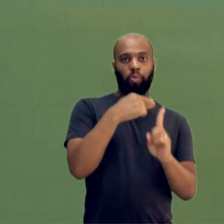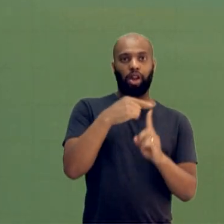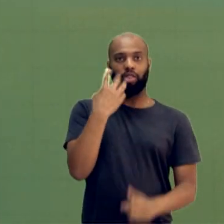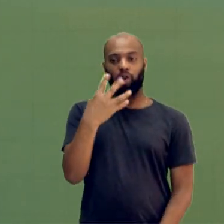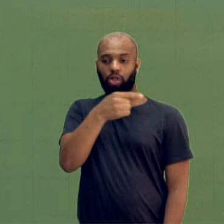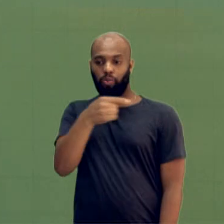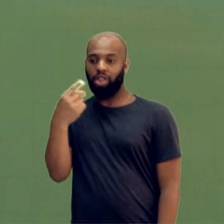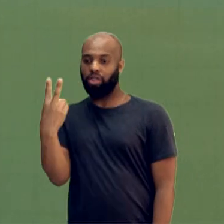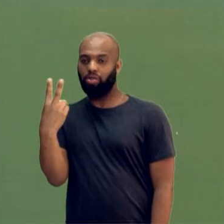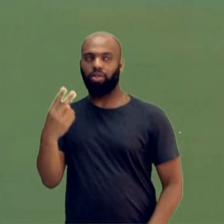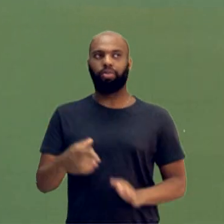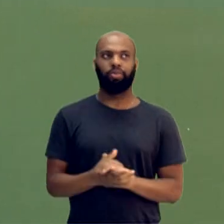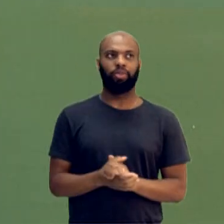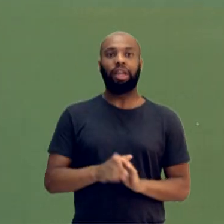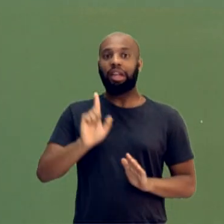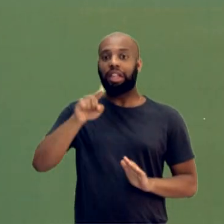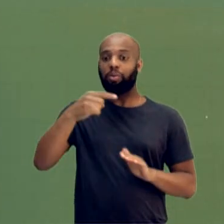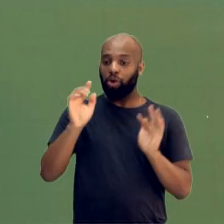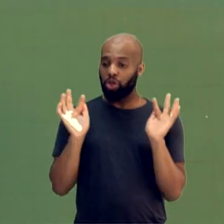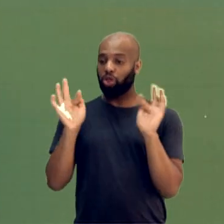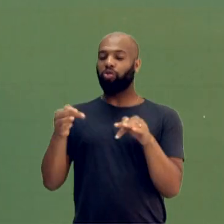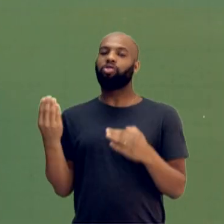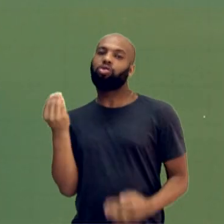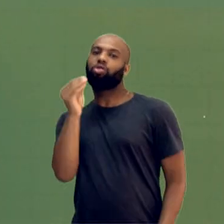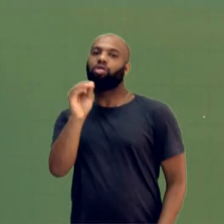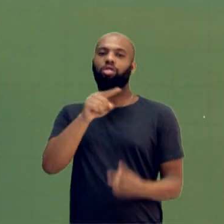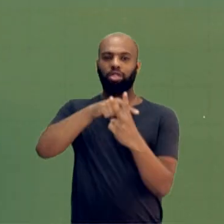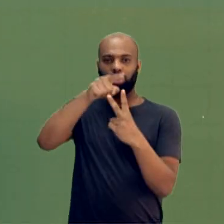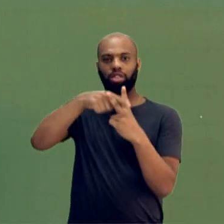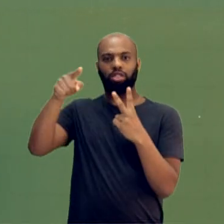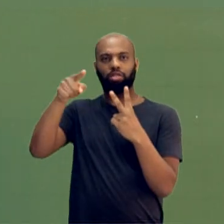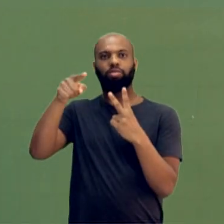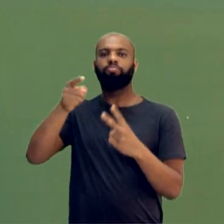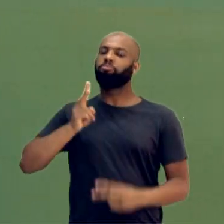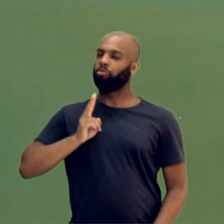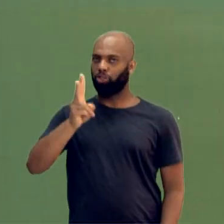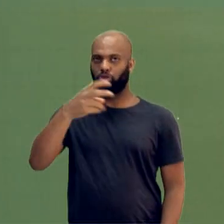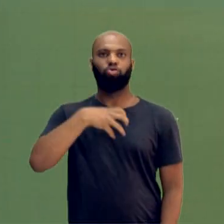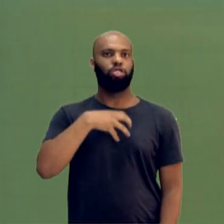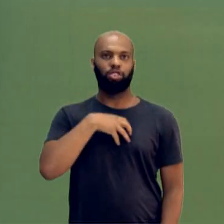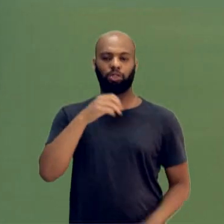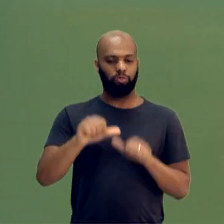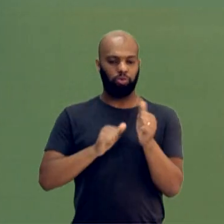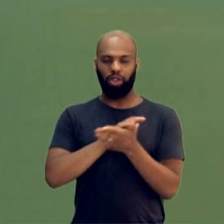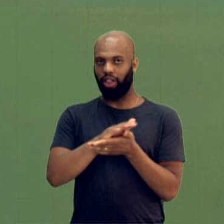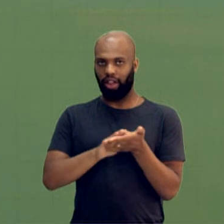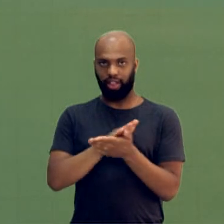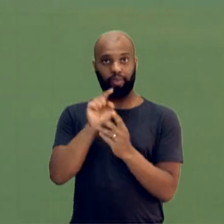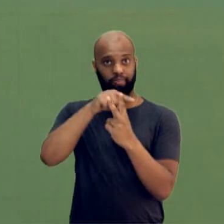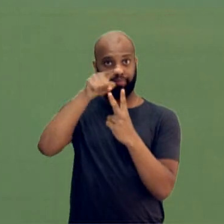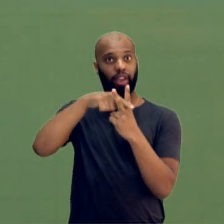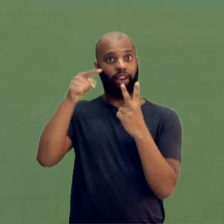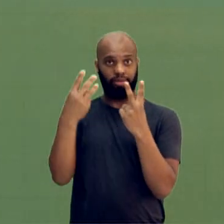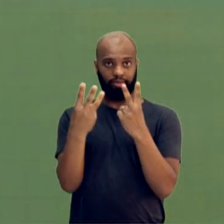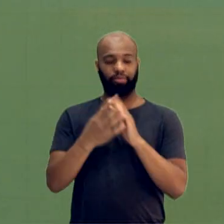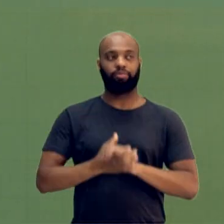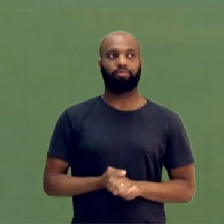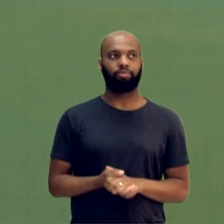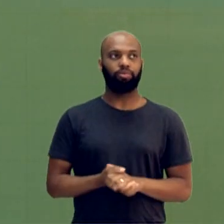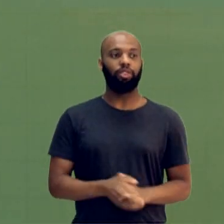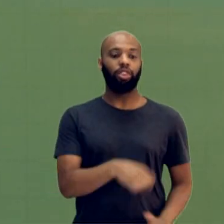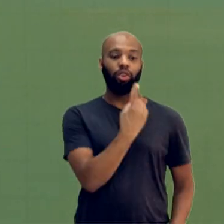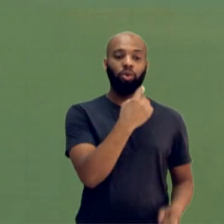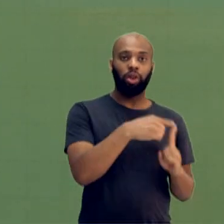aqui. Exatamente. Você vai permanecer com ele. Repete, tá certo? Sendo assim, nós vamos então, 1